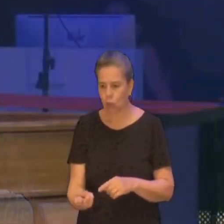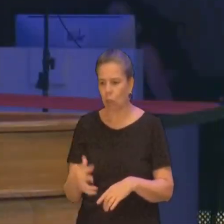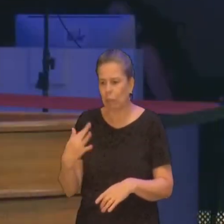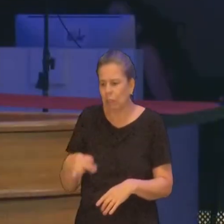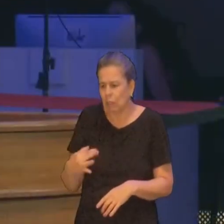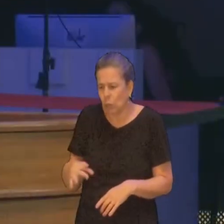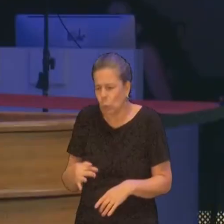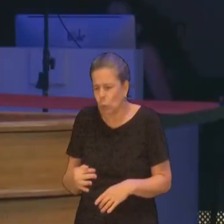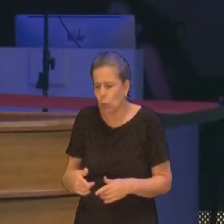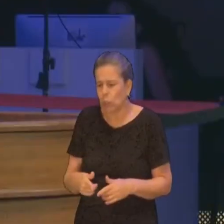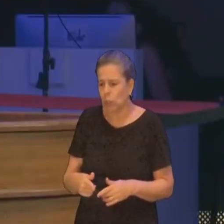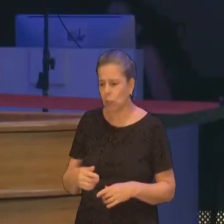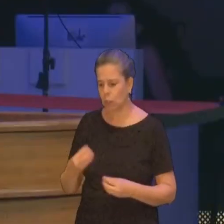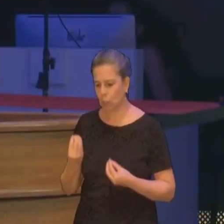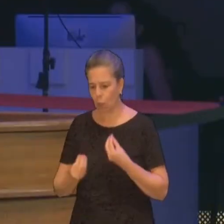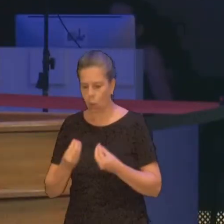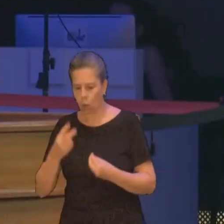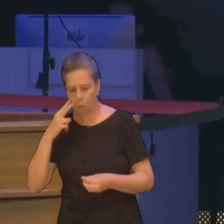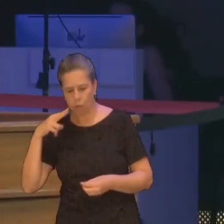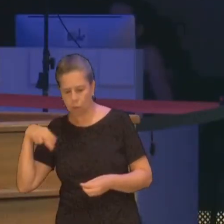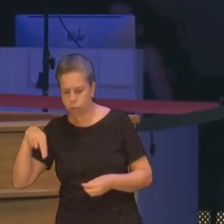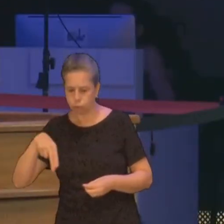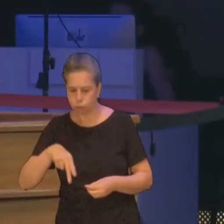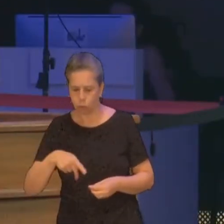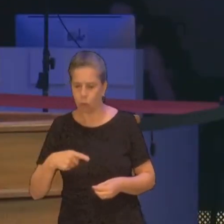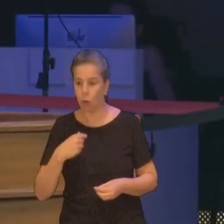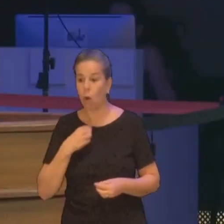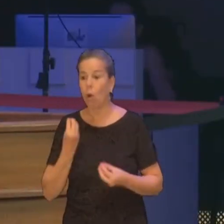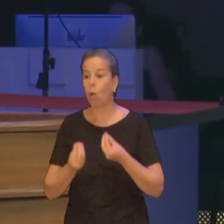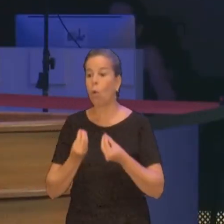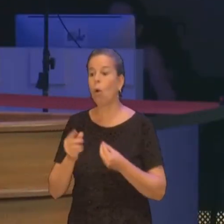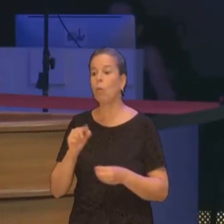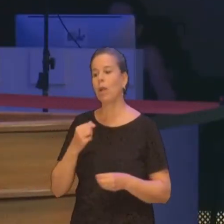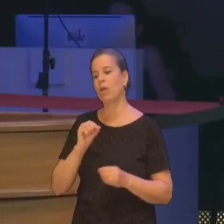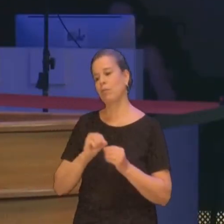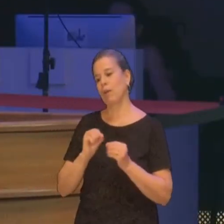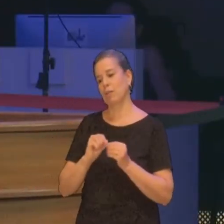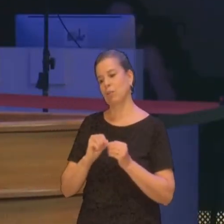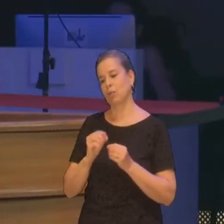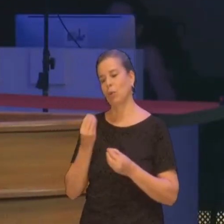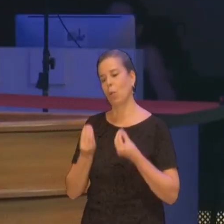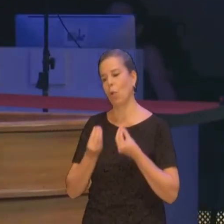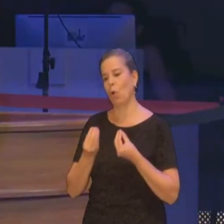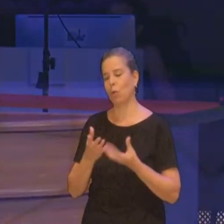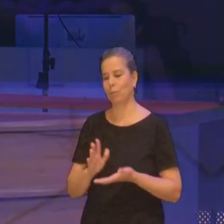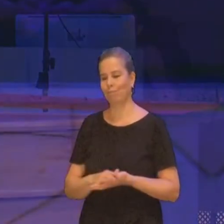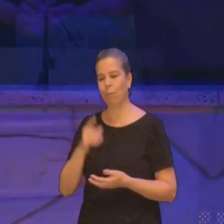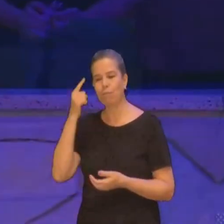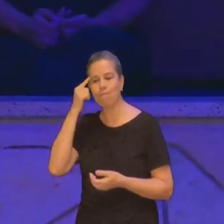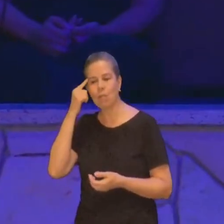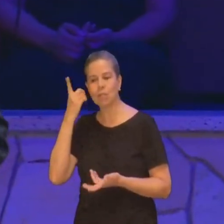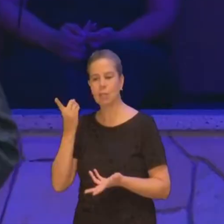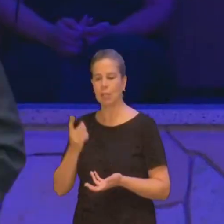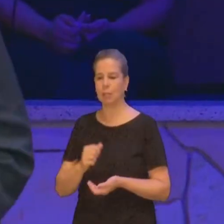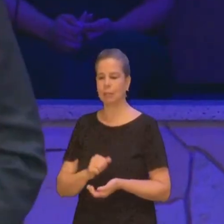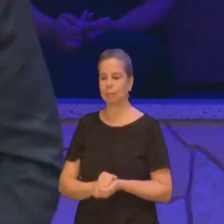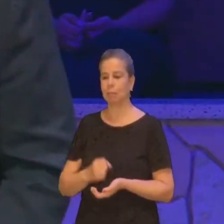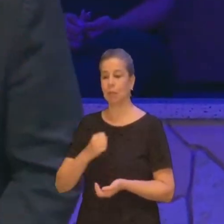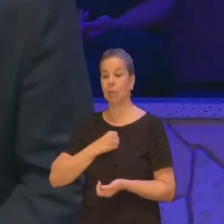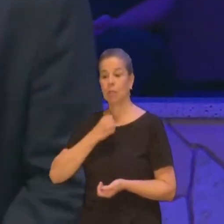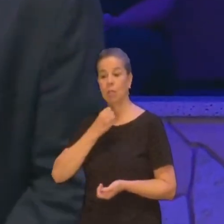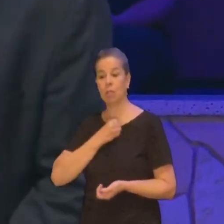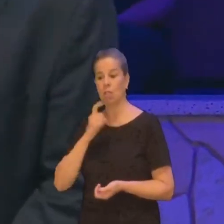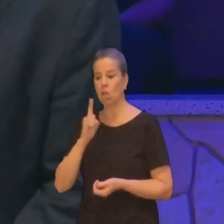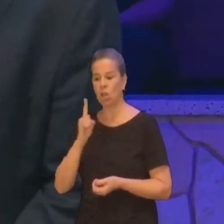como nós agiríamos? O ministério do sacerdócio não curou o samaritano,